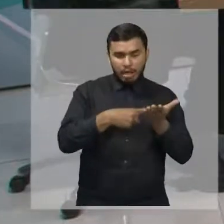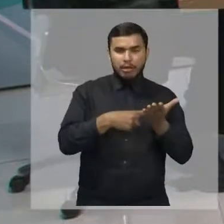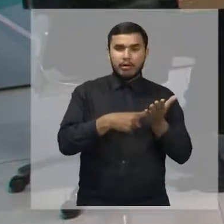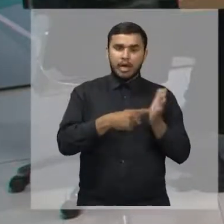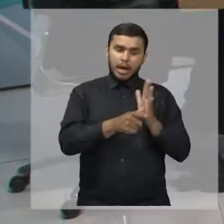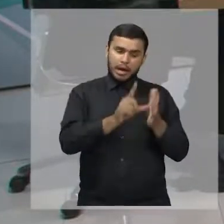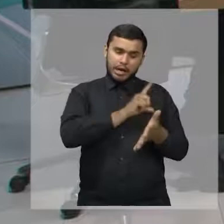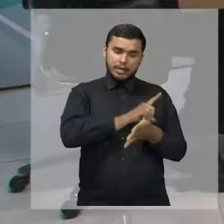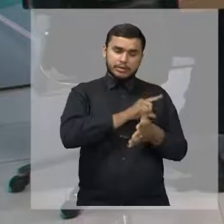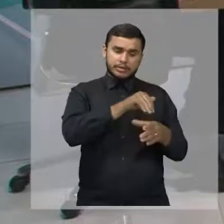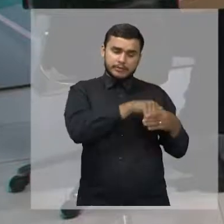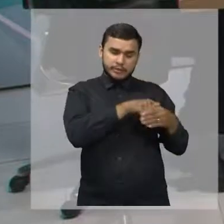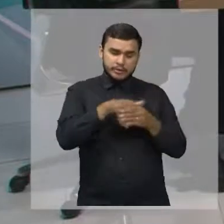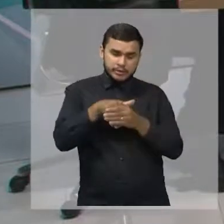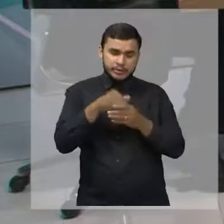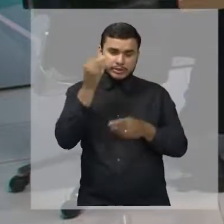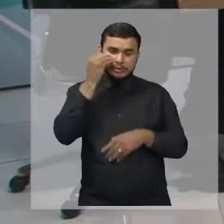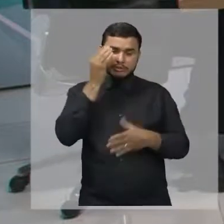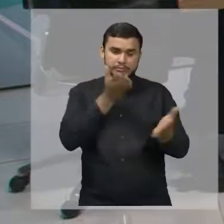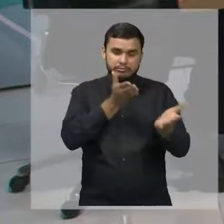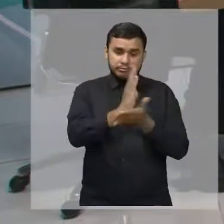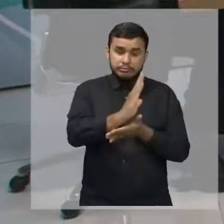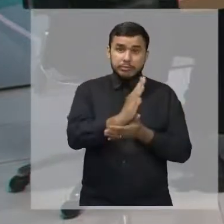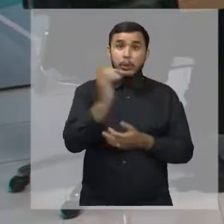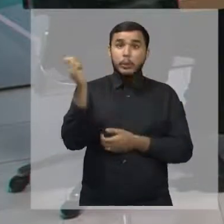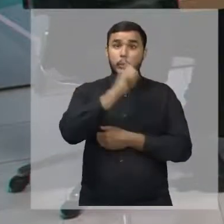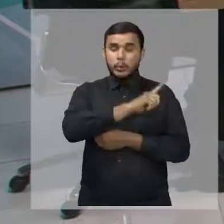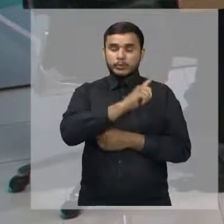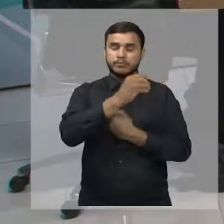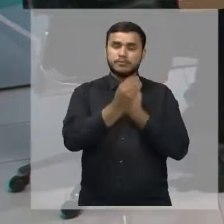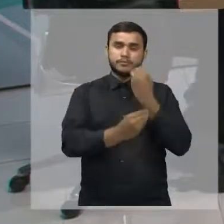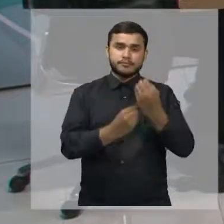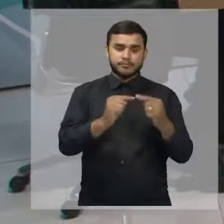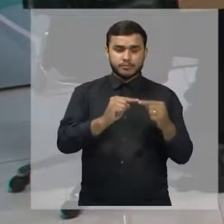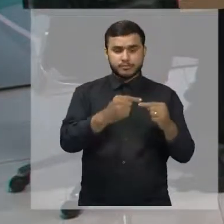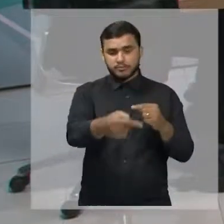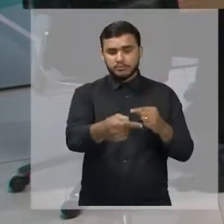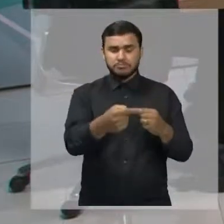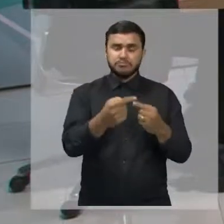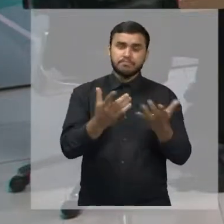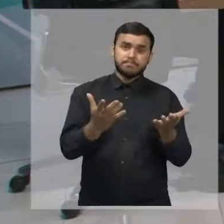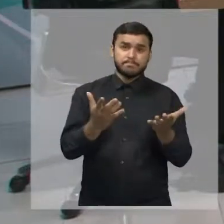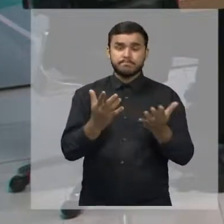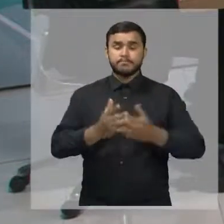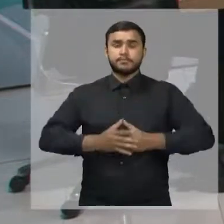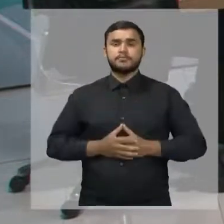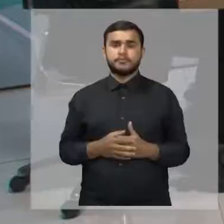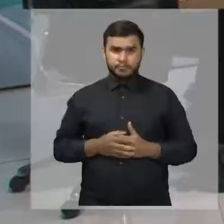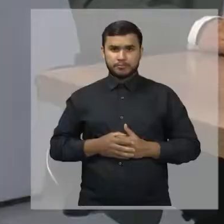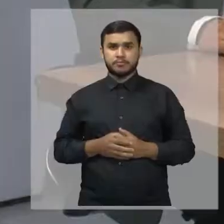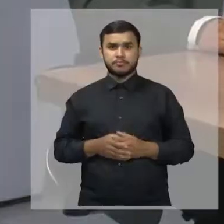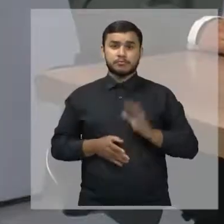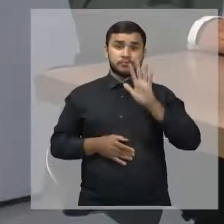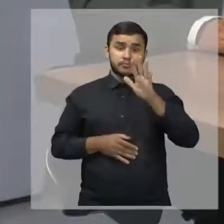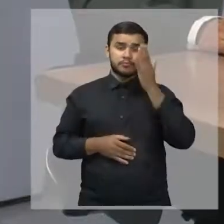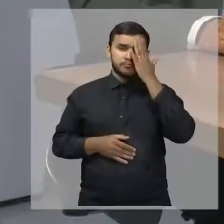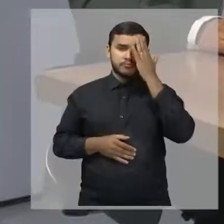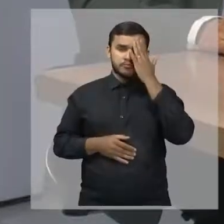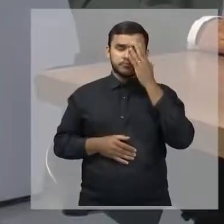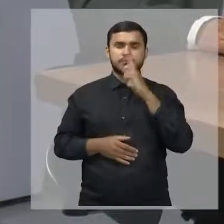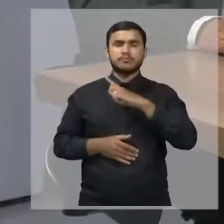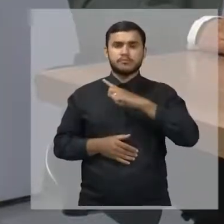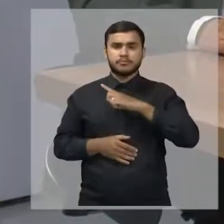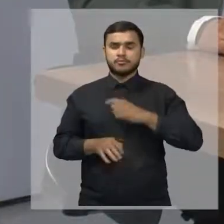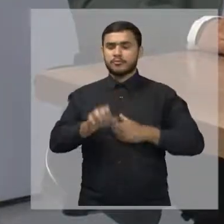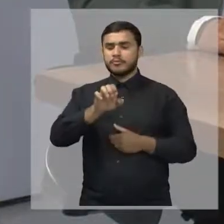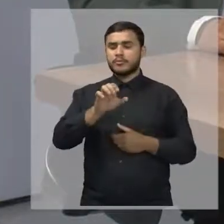Outra palavrinha, o e-commerce, que é o comércio eletrônico. Foi a partir deste comércio que se conheceu o